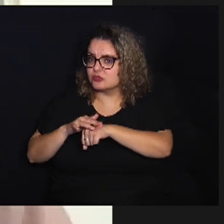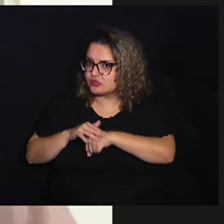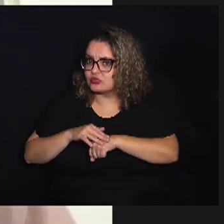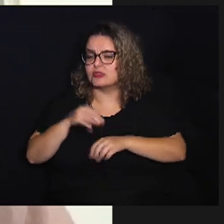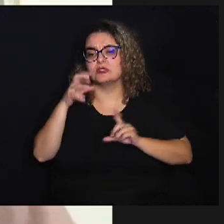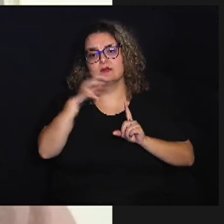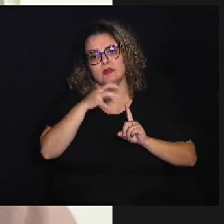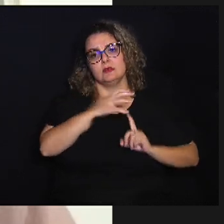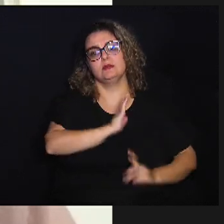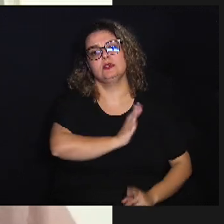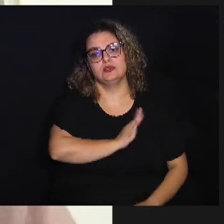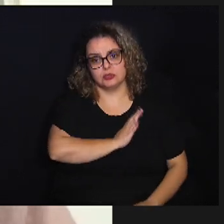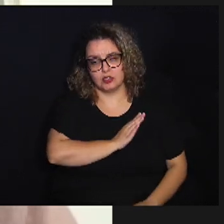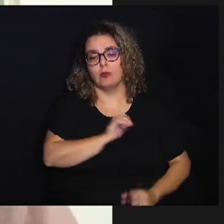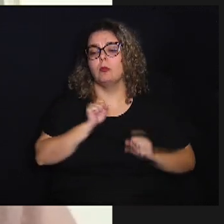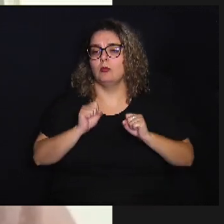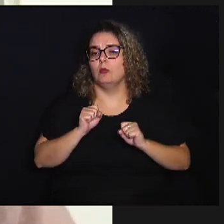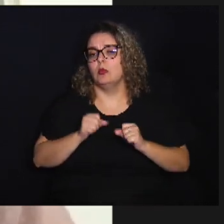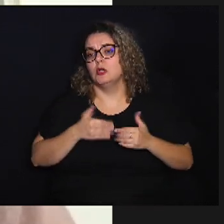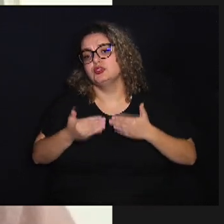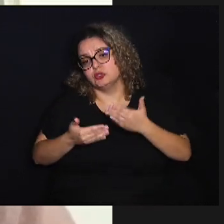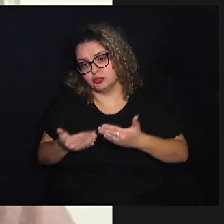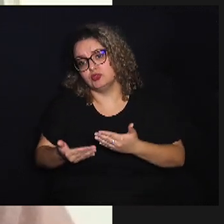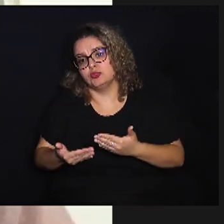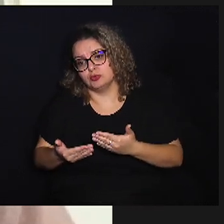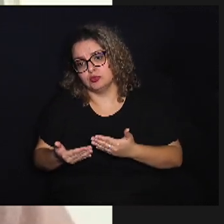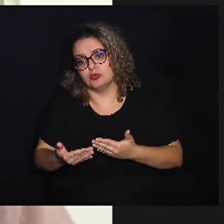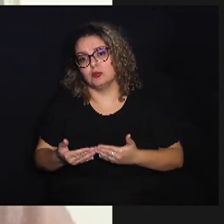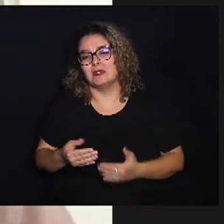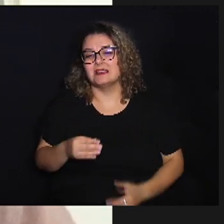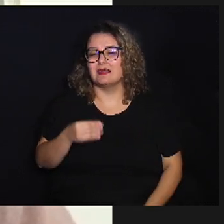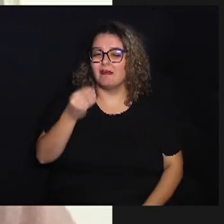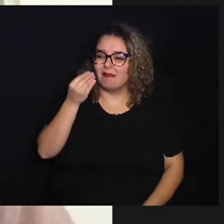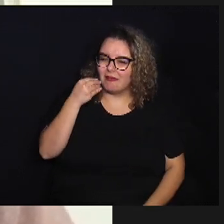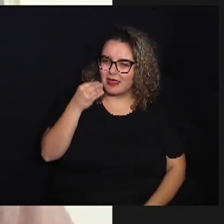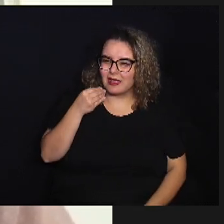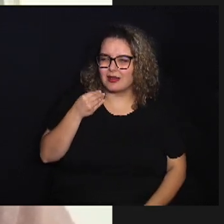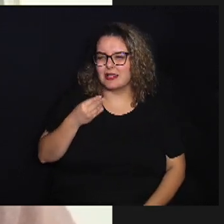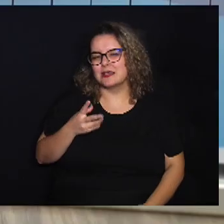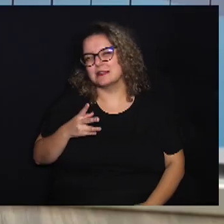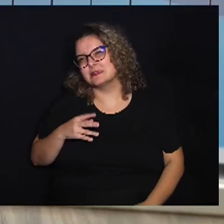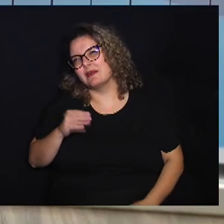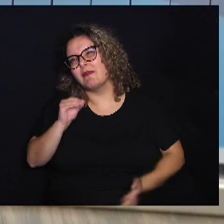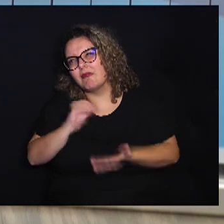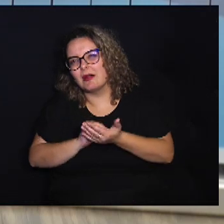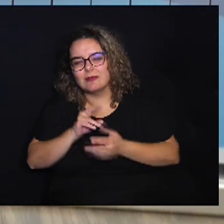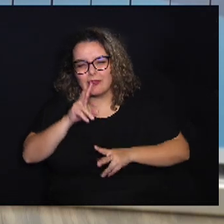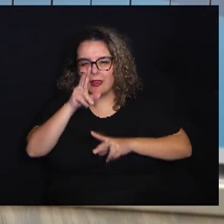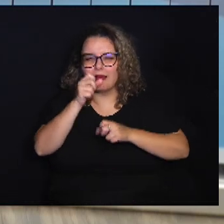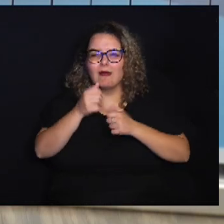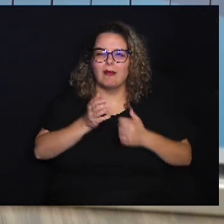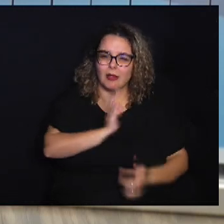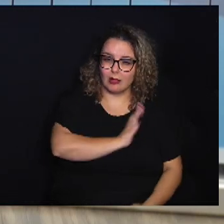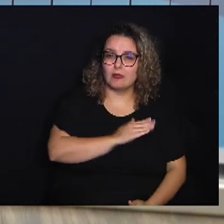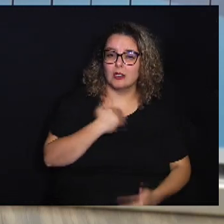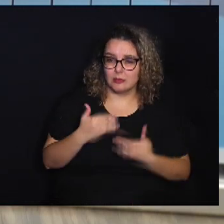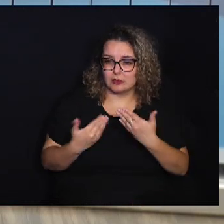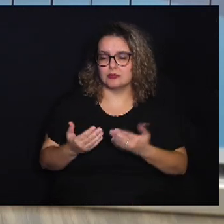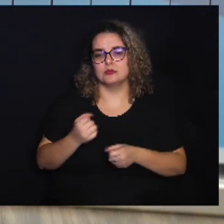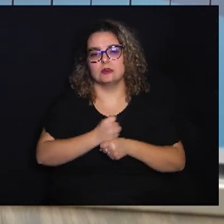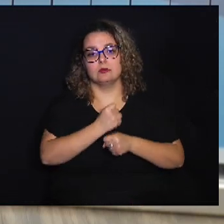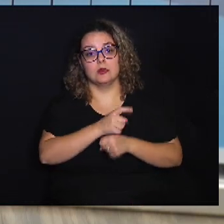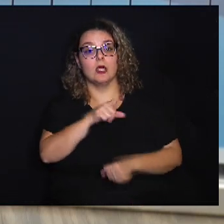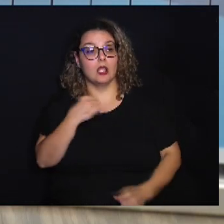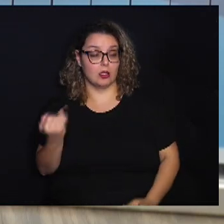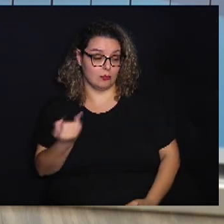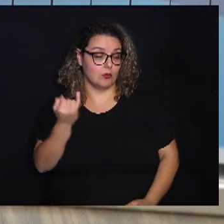coração pode cursar com essa insuficiência cardíaca ao longo dos anos. Doutor, eu acho que é até importante a gente alertar